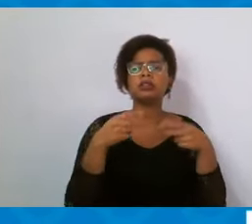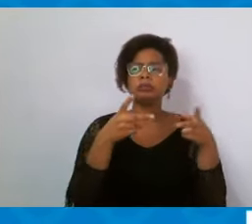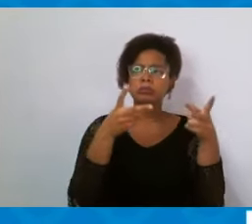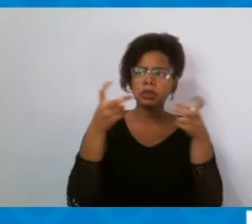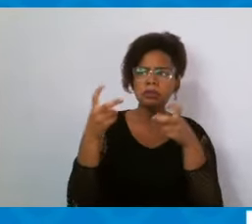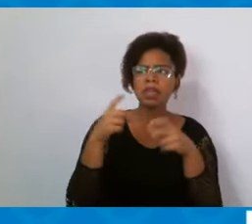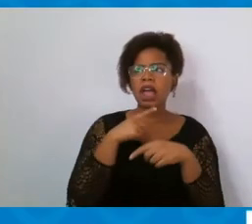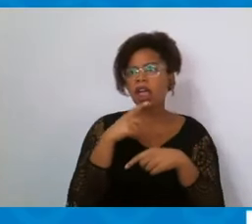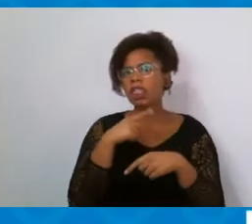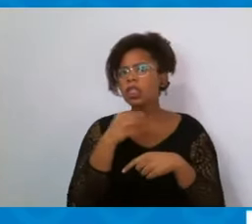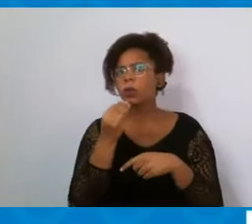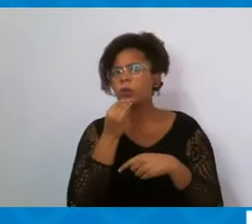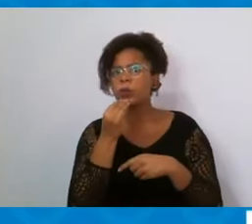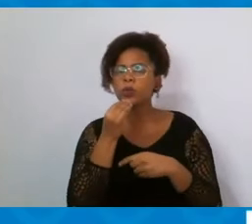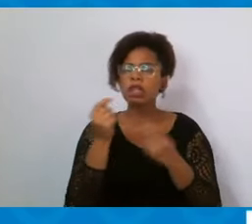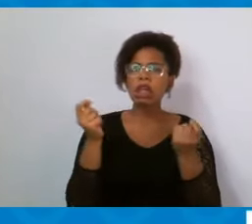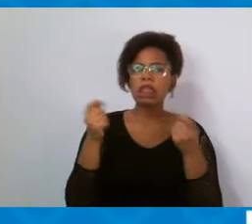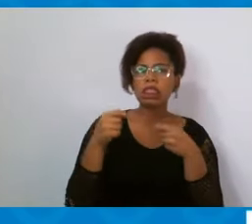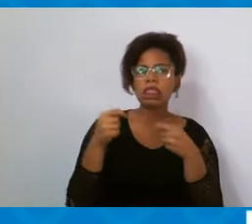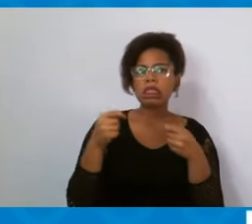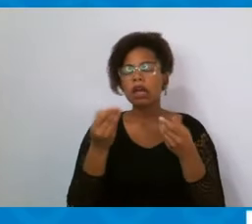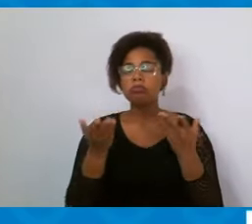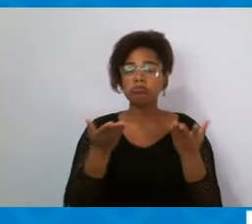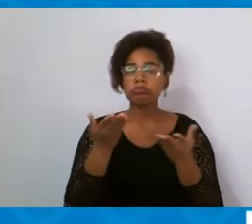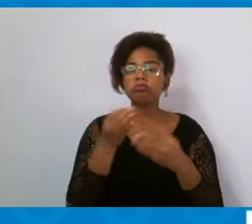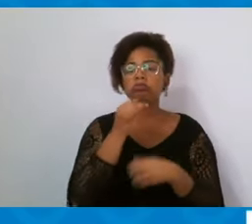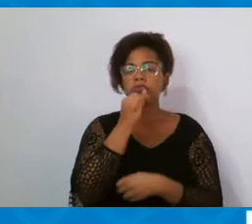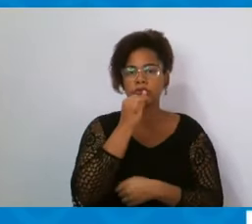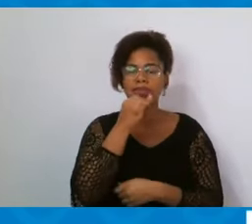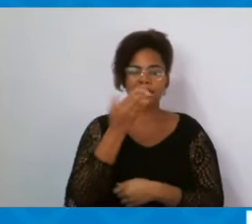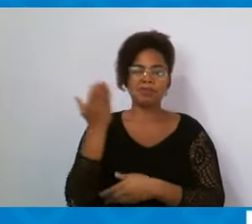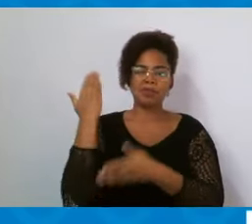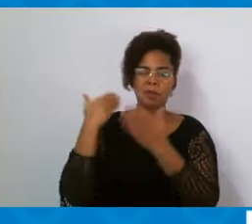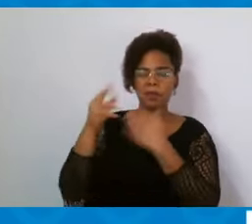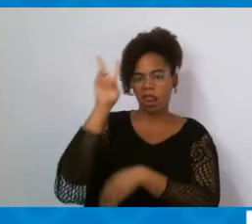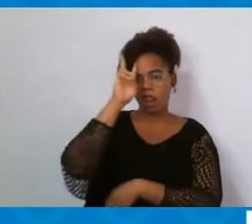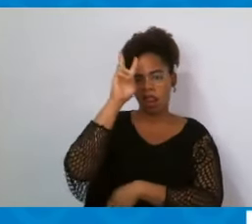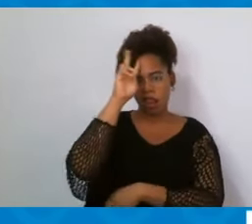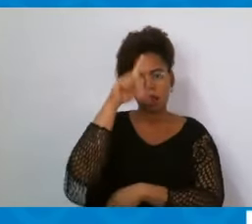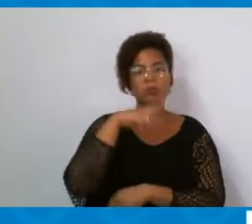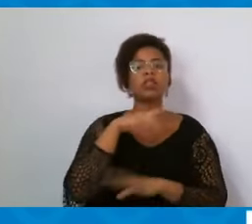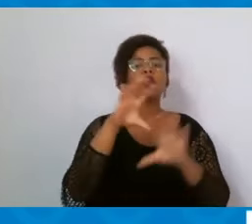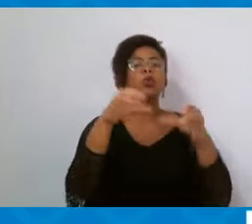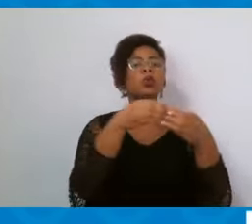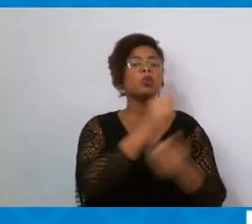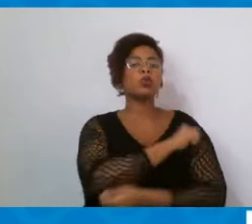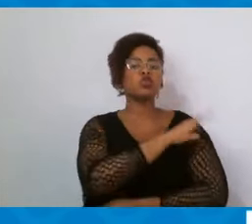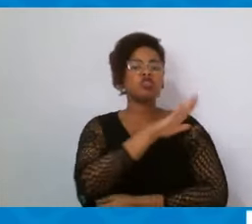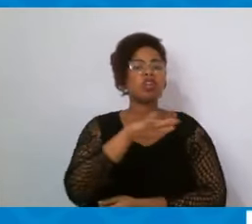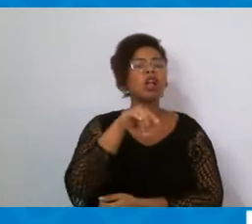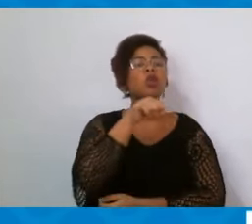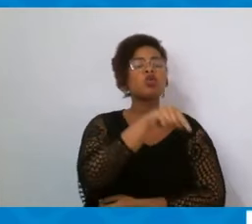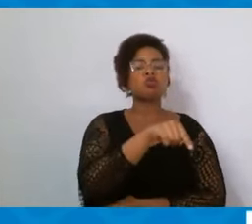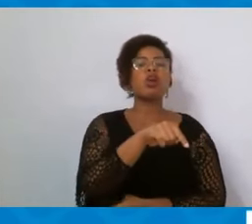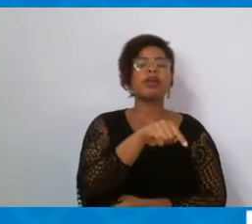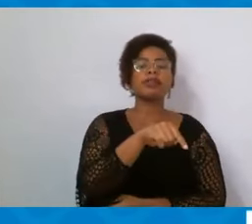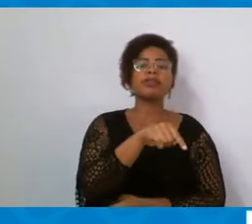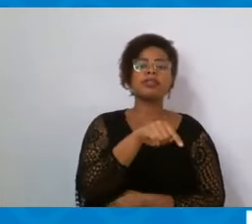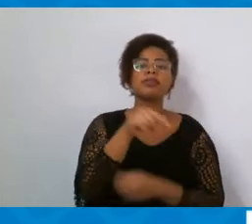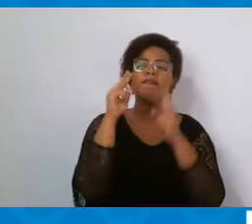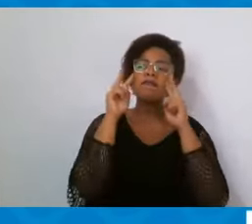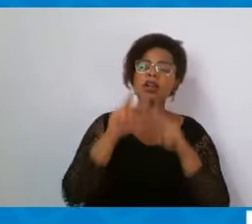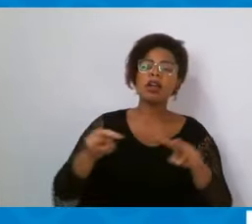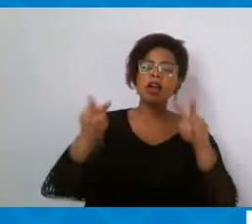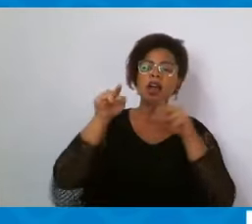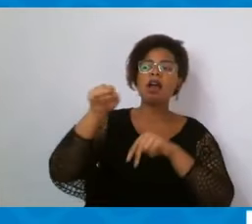grupo agora que exatamente começou a observar casas onde moravam idosos sozinhos. Isso foi, eles se interessaram por